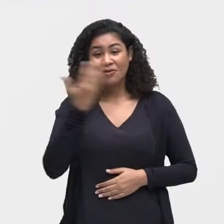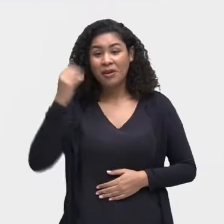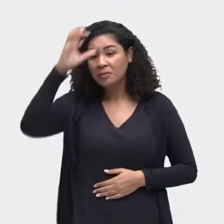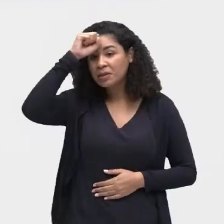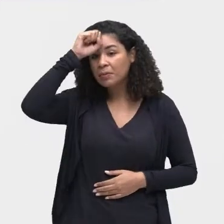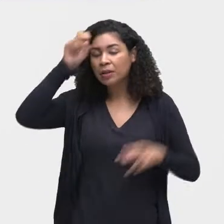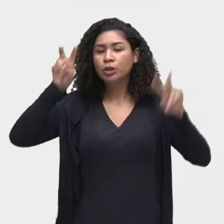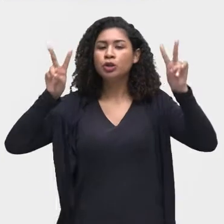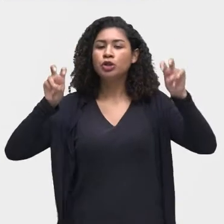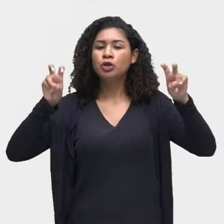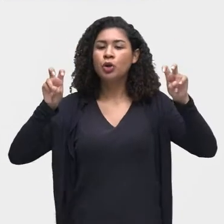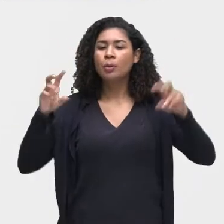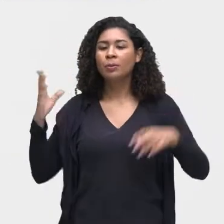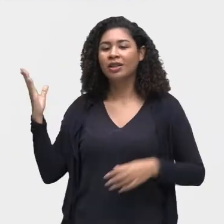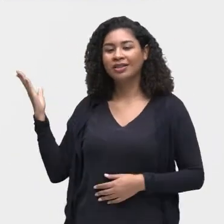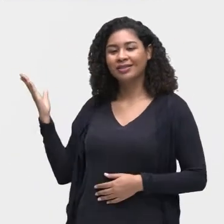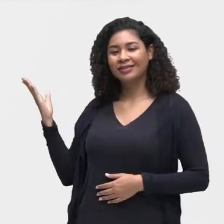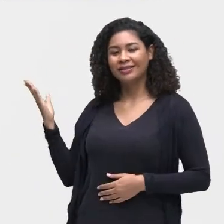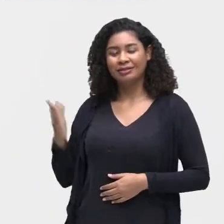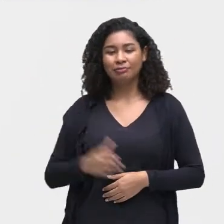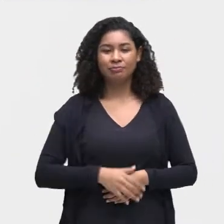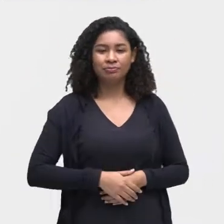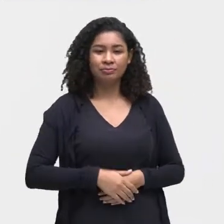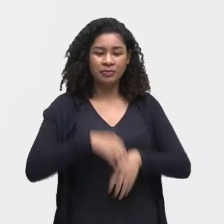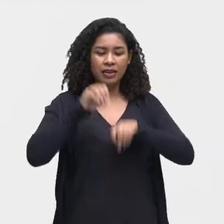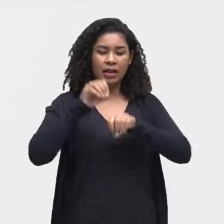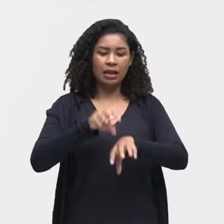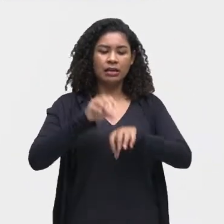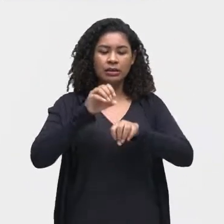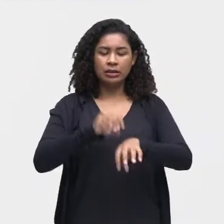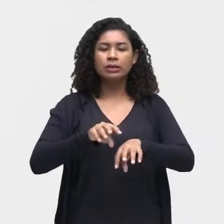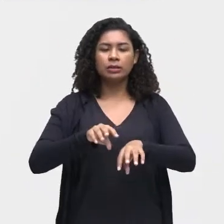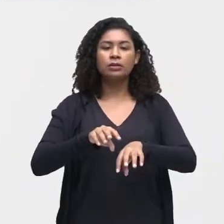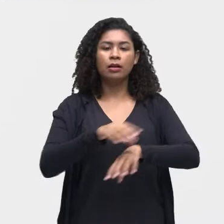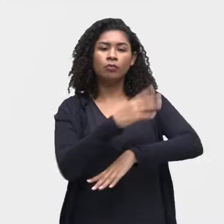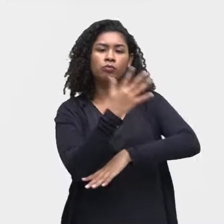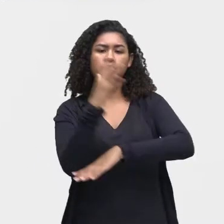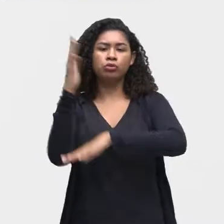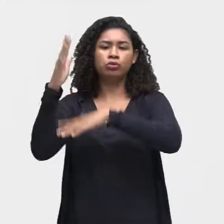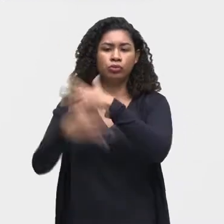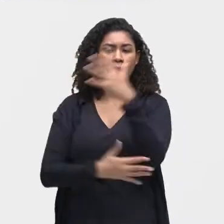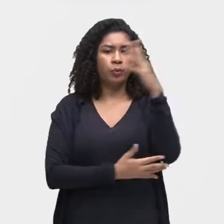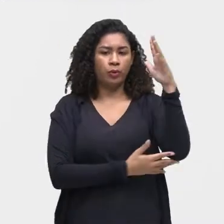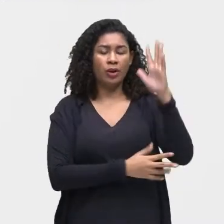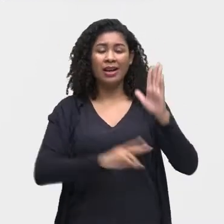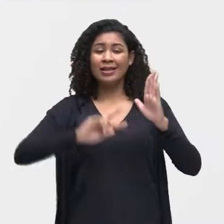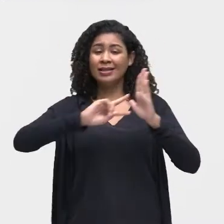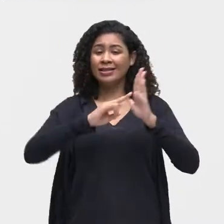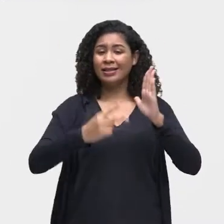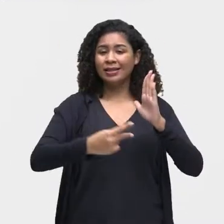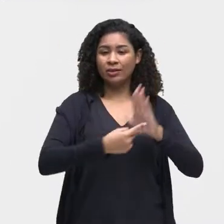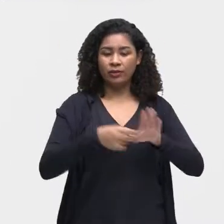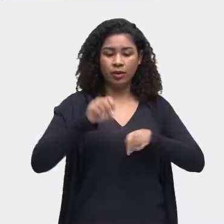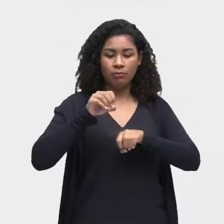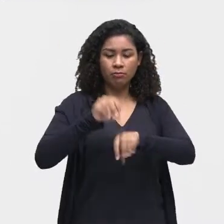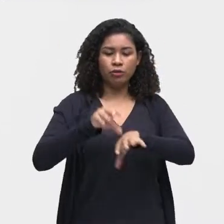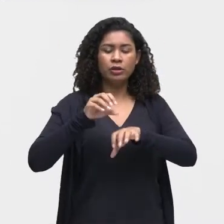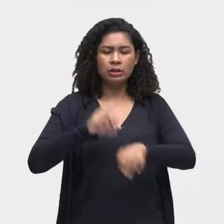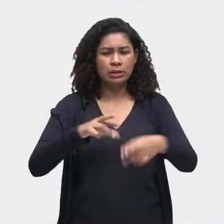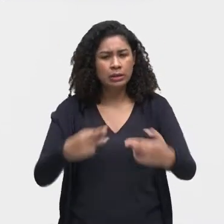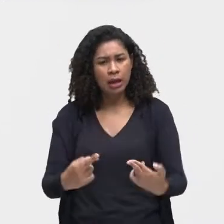educação ambiental. A educação ambiental é um processo de educação responsável por